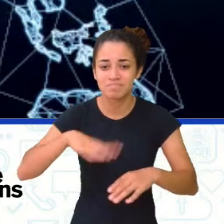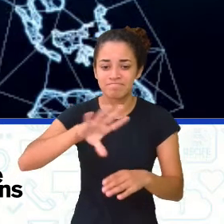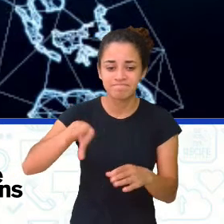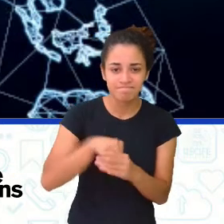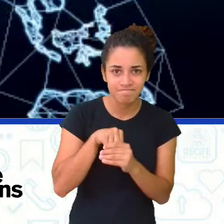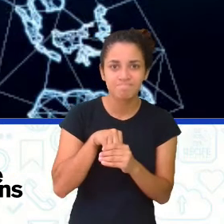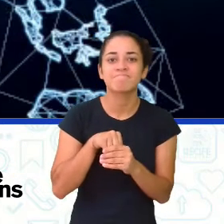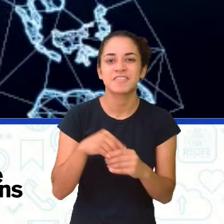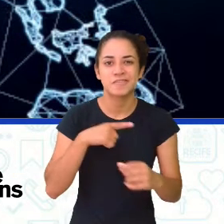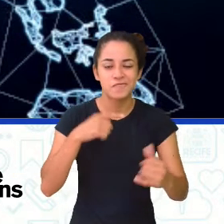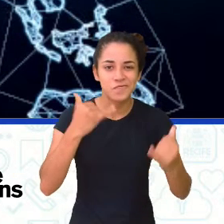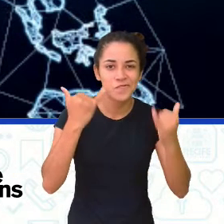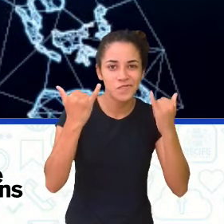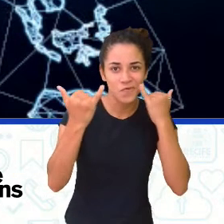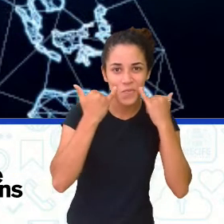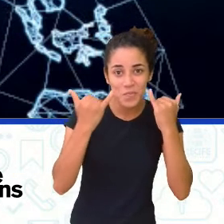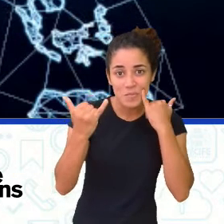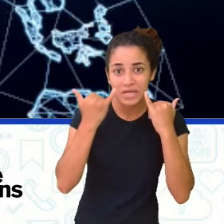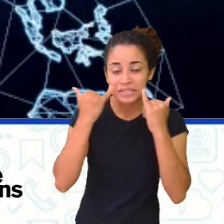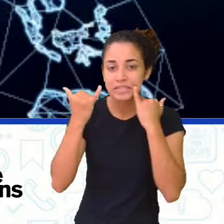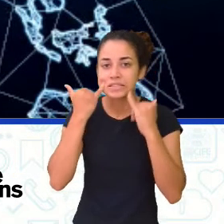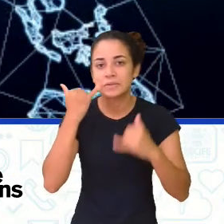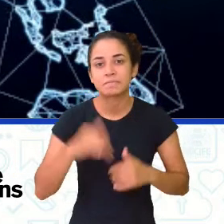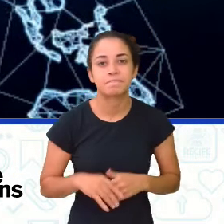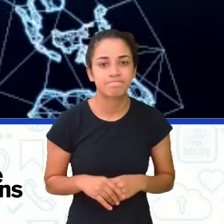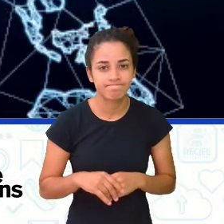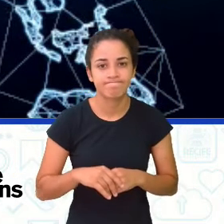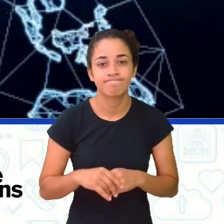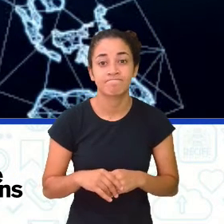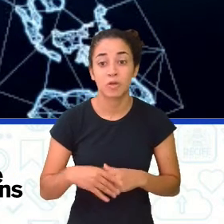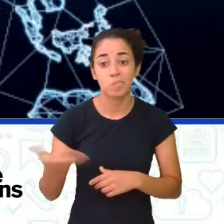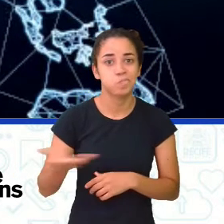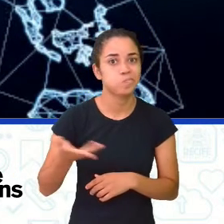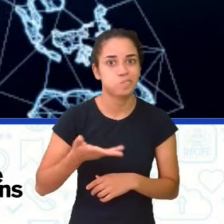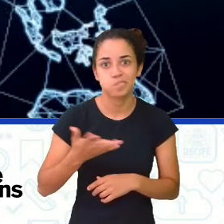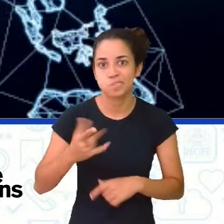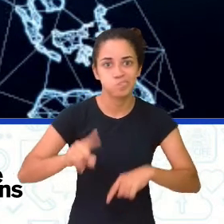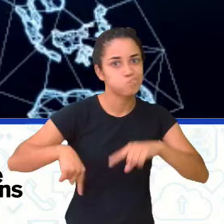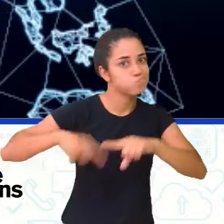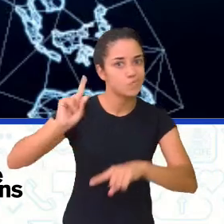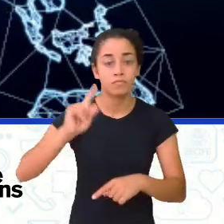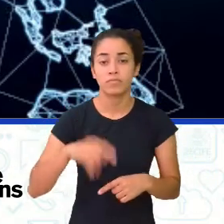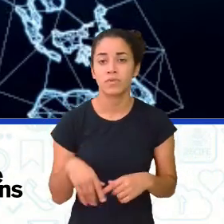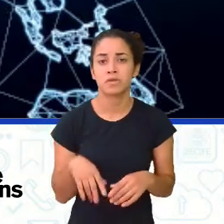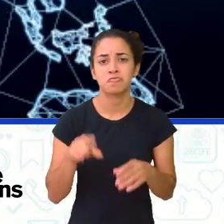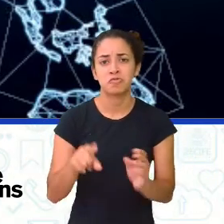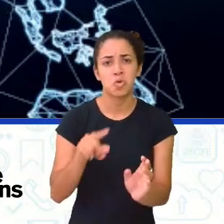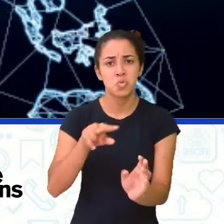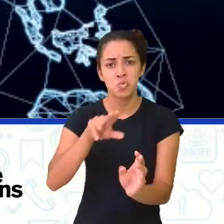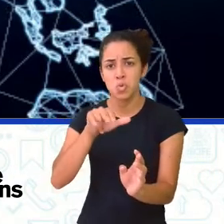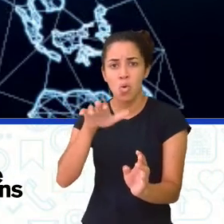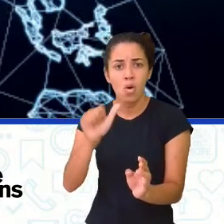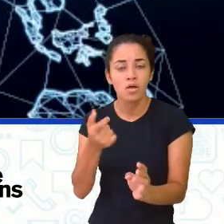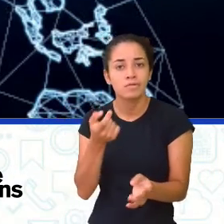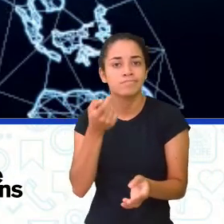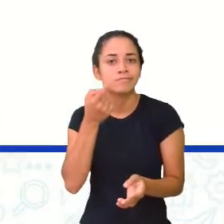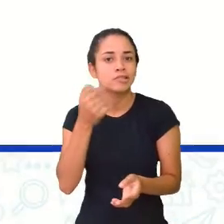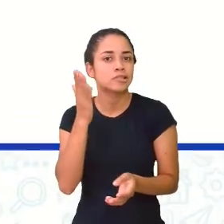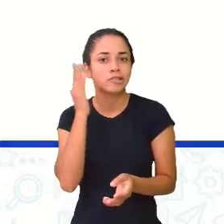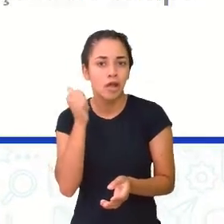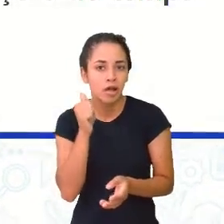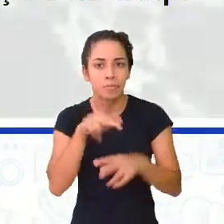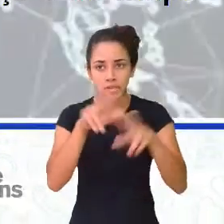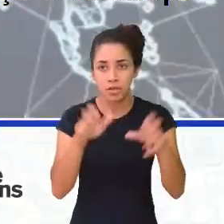as trocas de informações elas são bem mais aceleradas. Se você nunca ouviu falar nisso, vocês vão entender